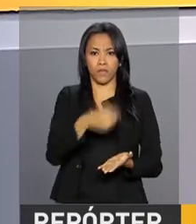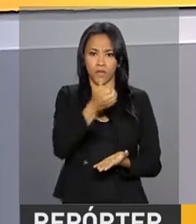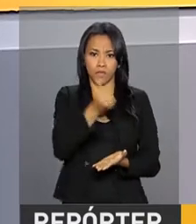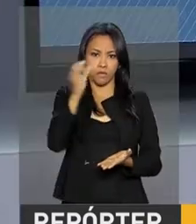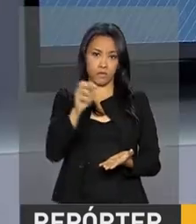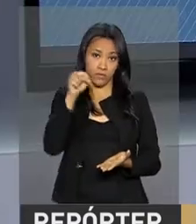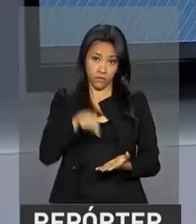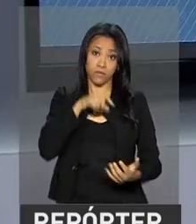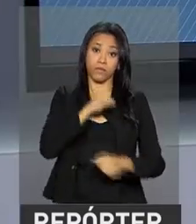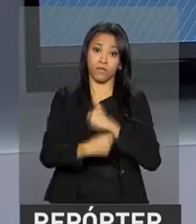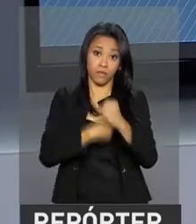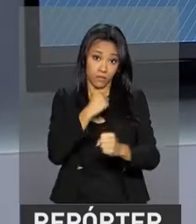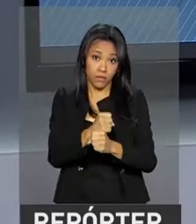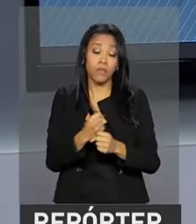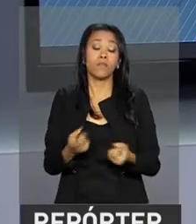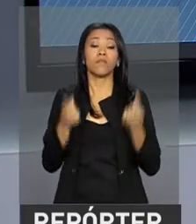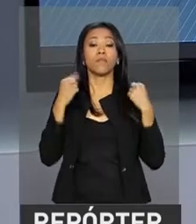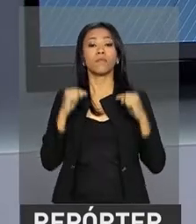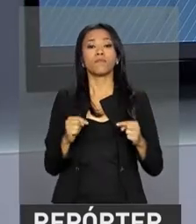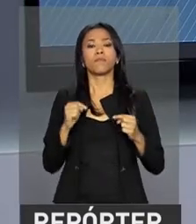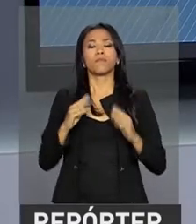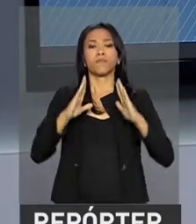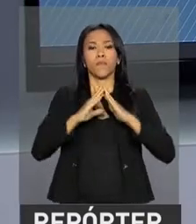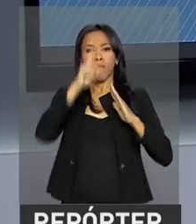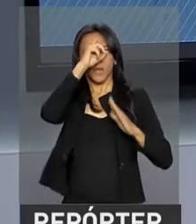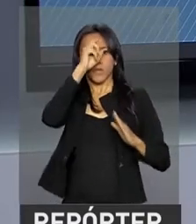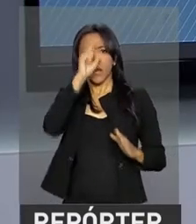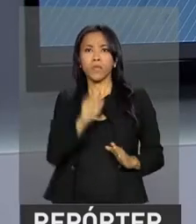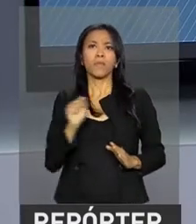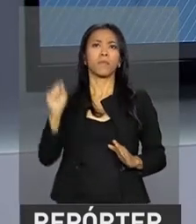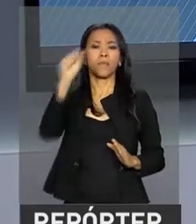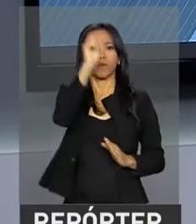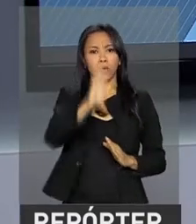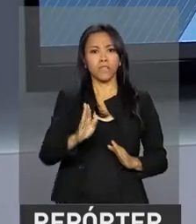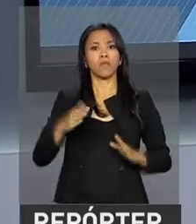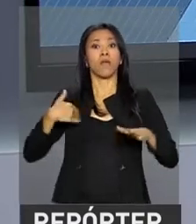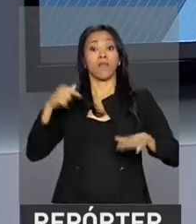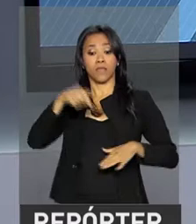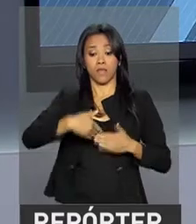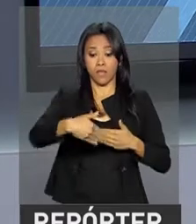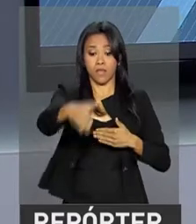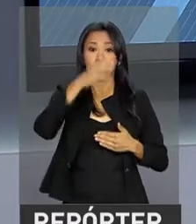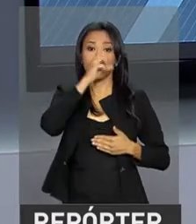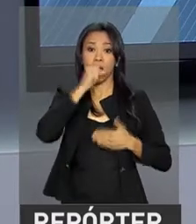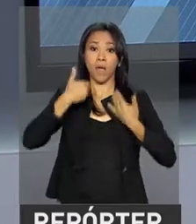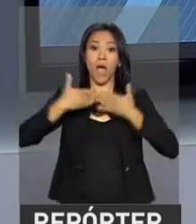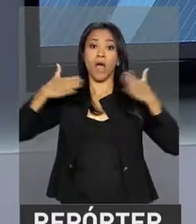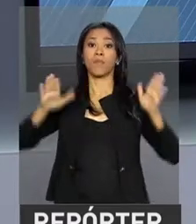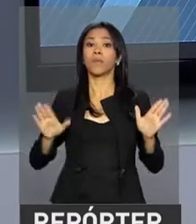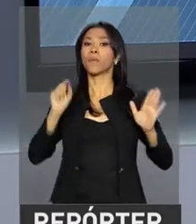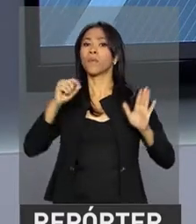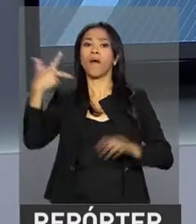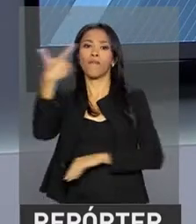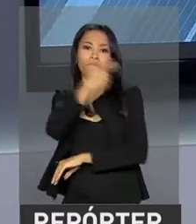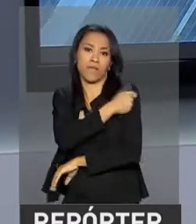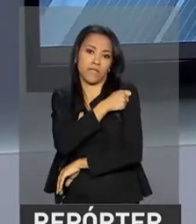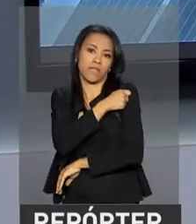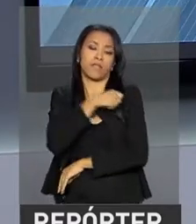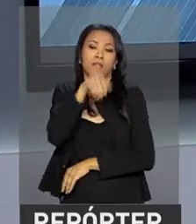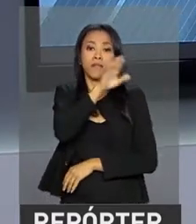ano postos de saúde de todo o país abriram as portas neste sábado para vacinar crianças e